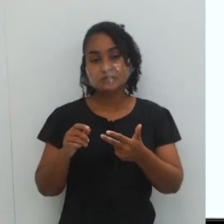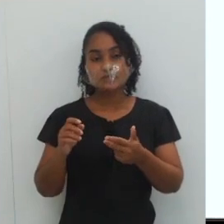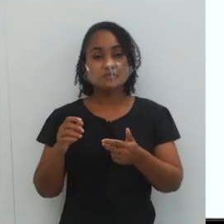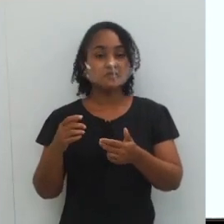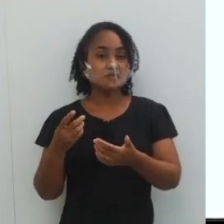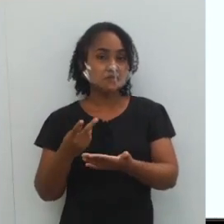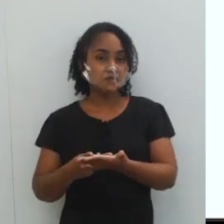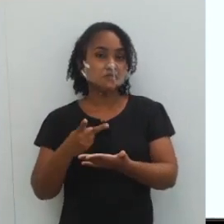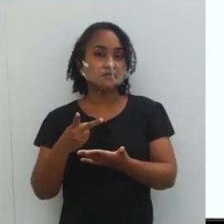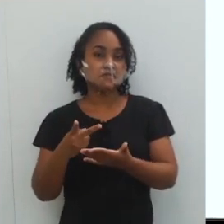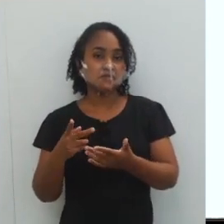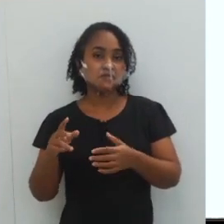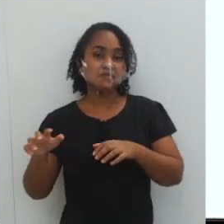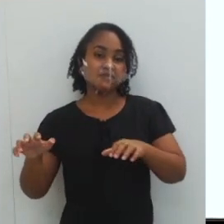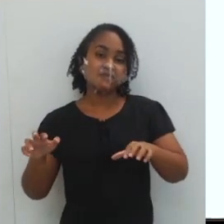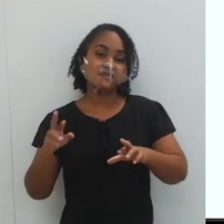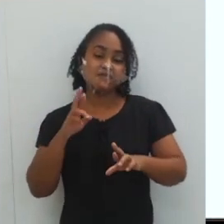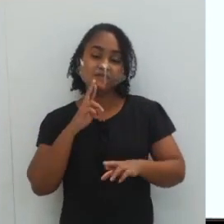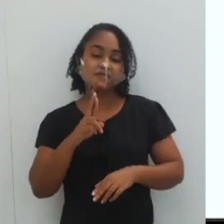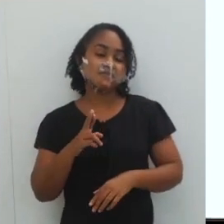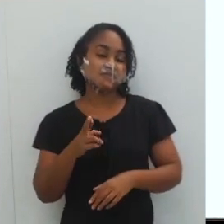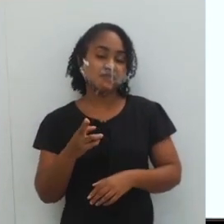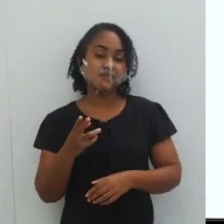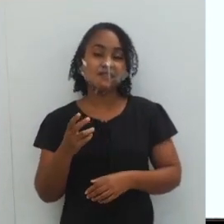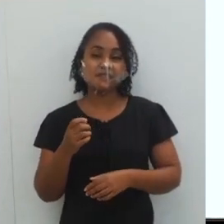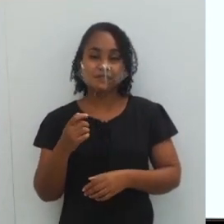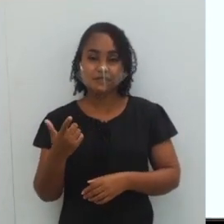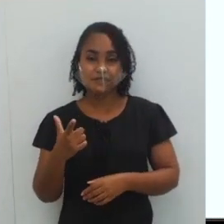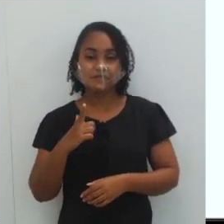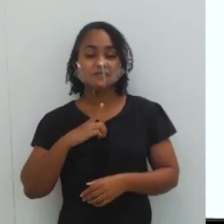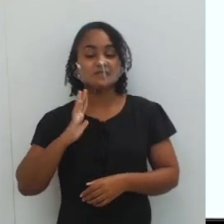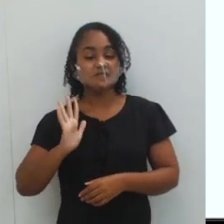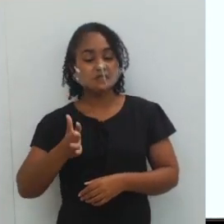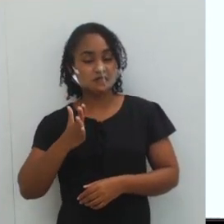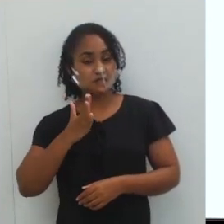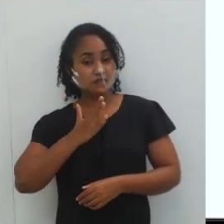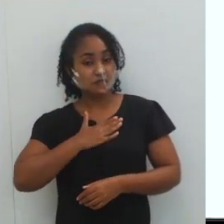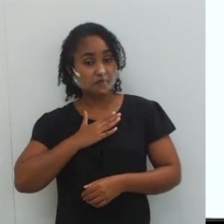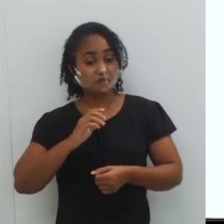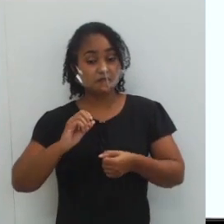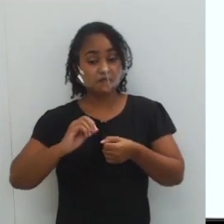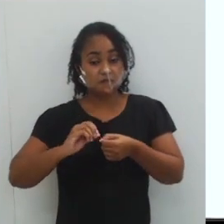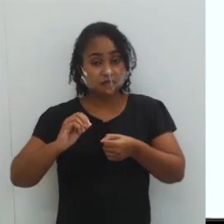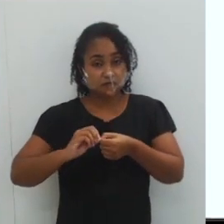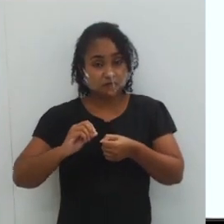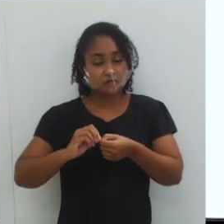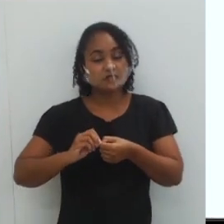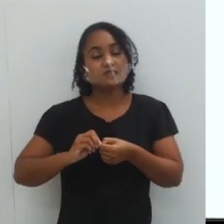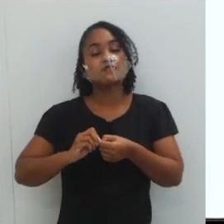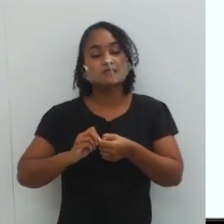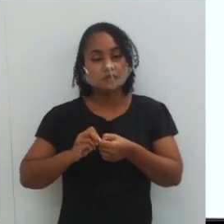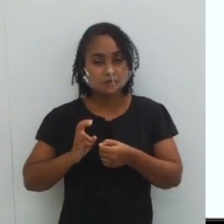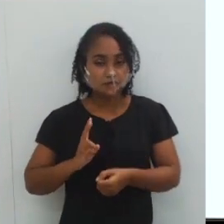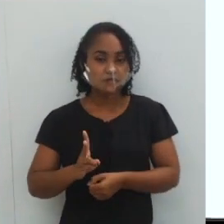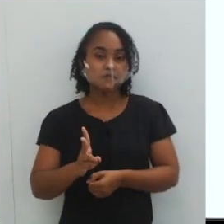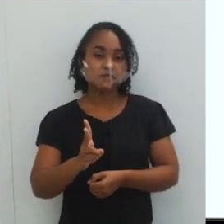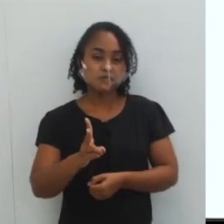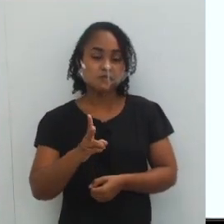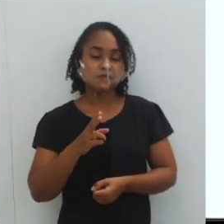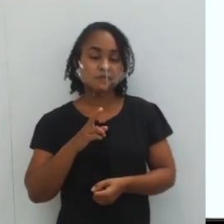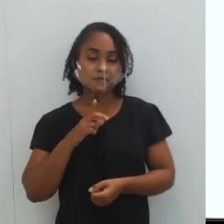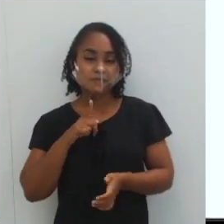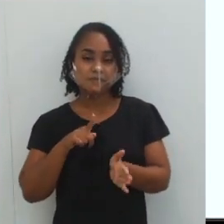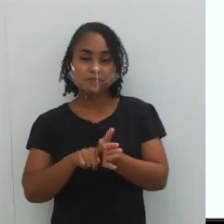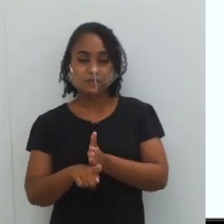a aula estava rolando? Então, sua resposta automaticamente já é eu estava fazendo e aí segue